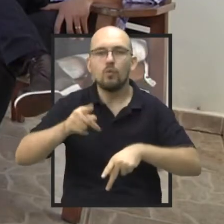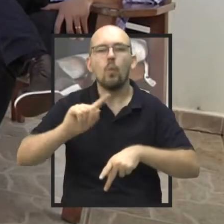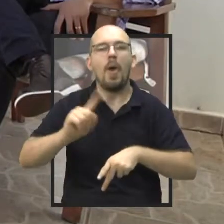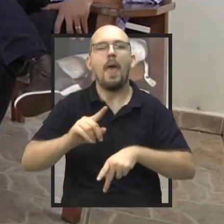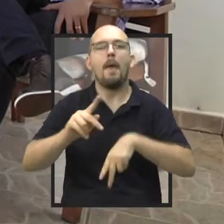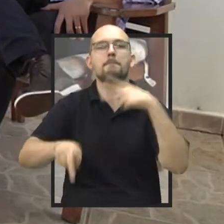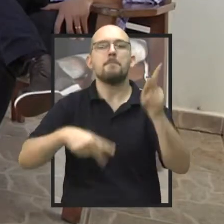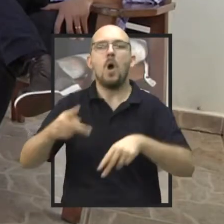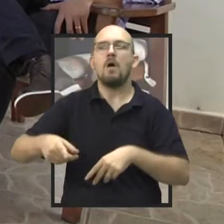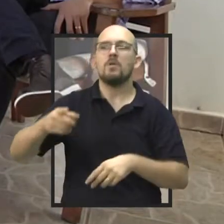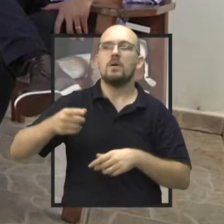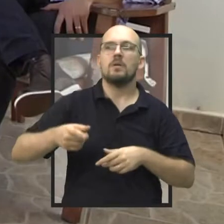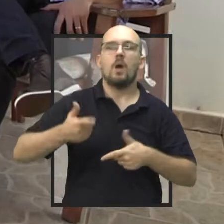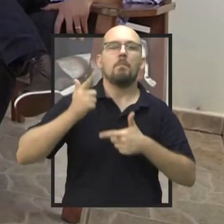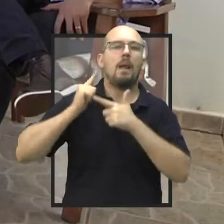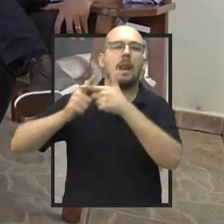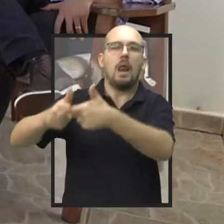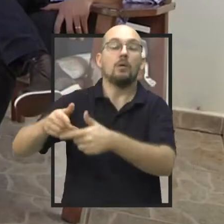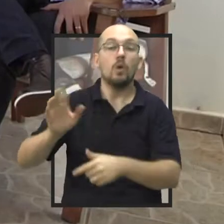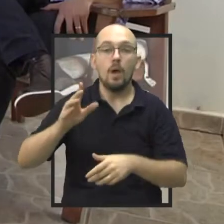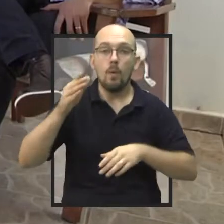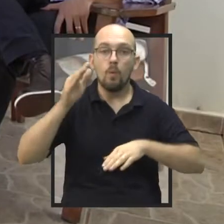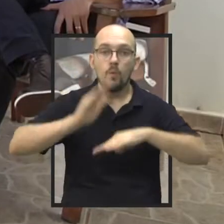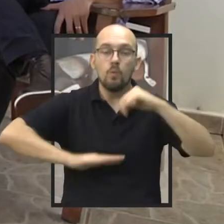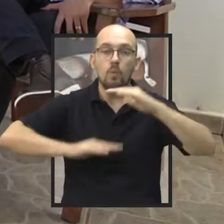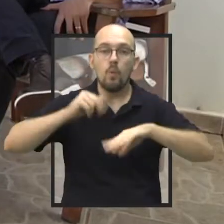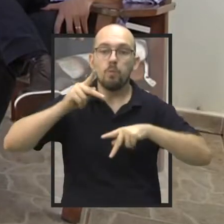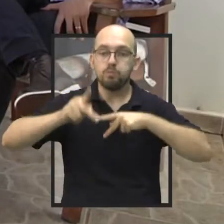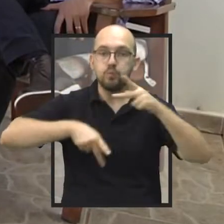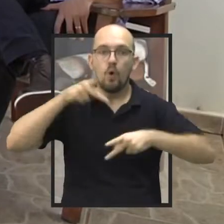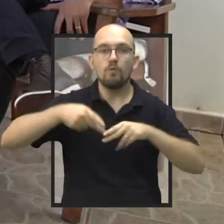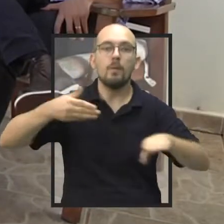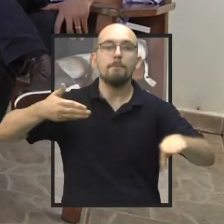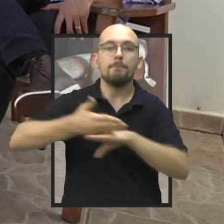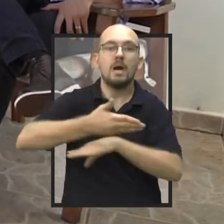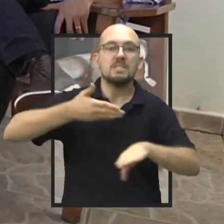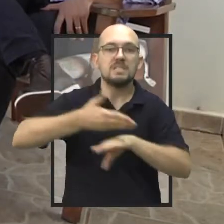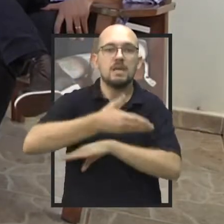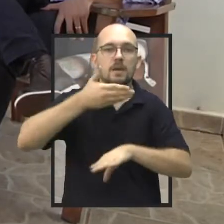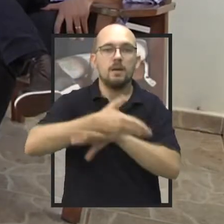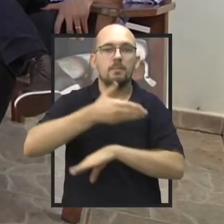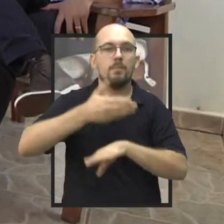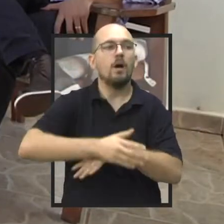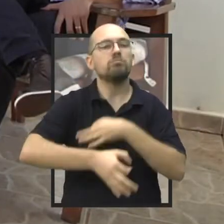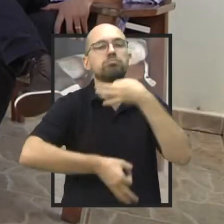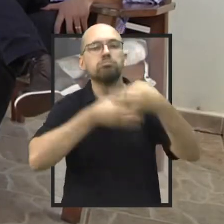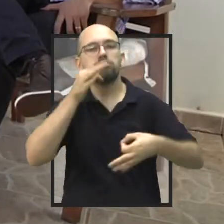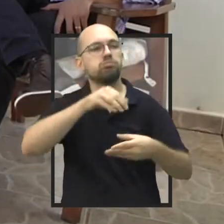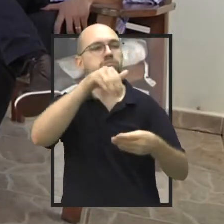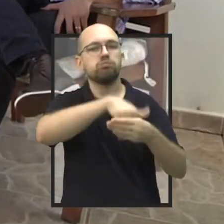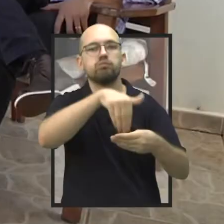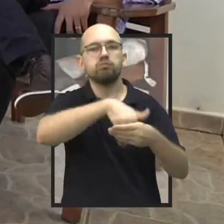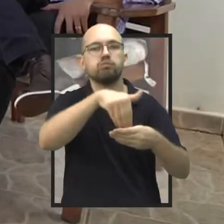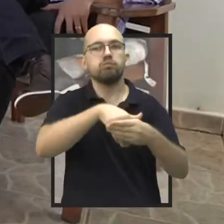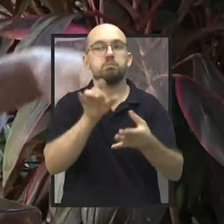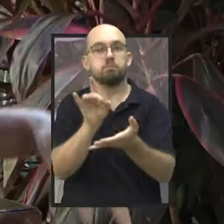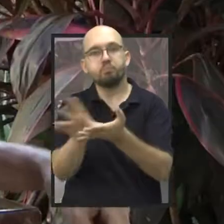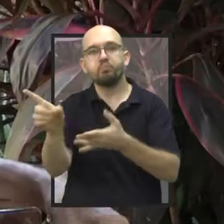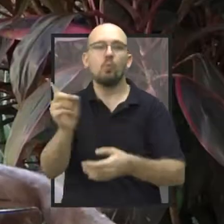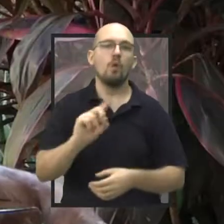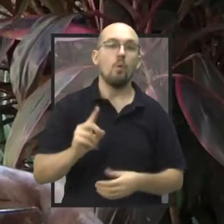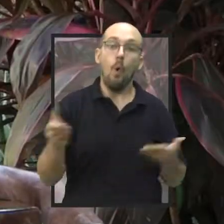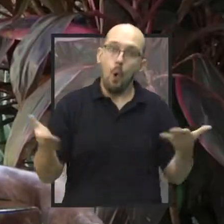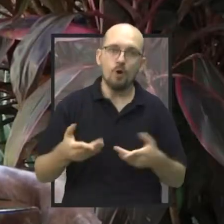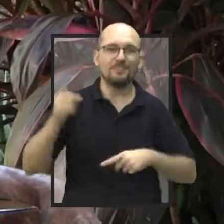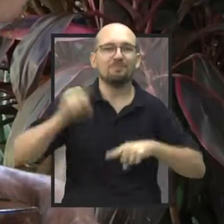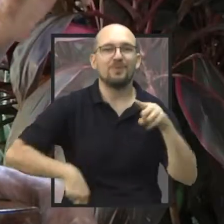vai caçar, o povo participa do sistema de cassação política, que hoje está vetado para o